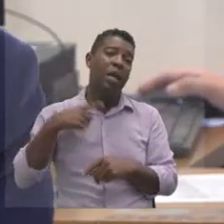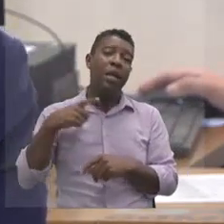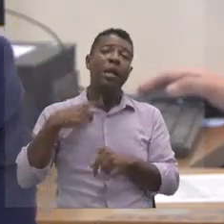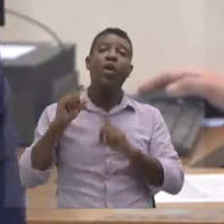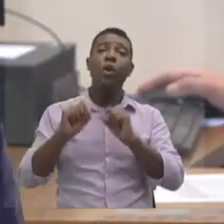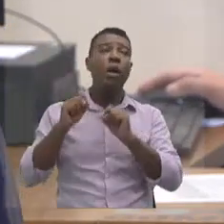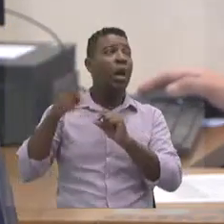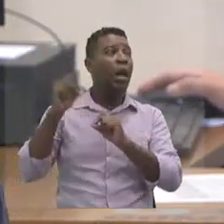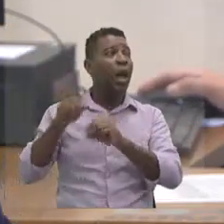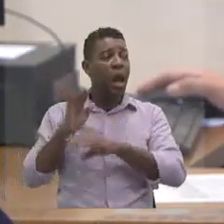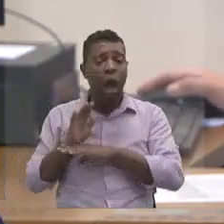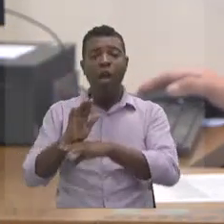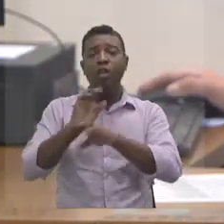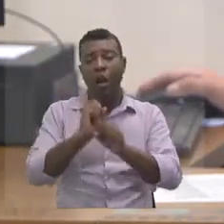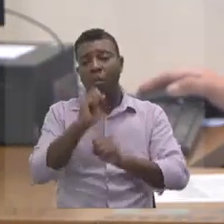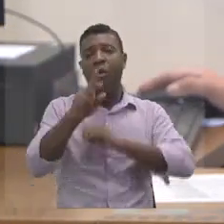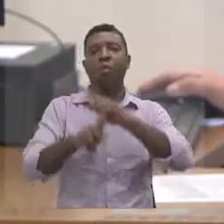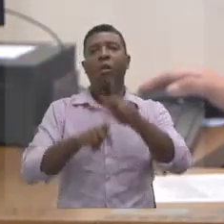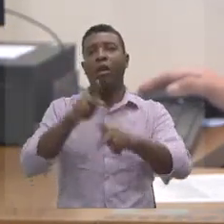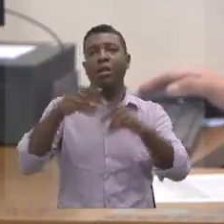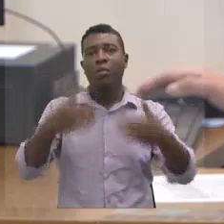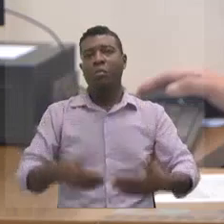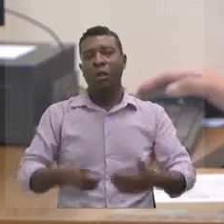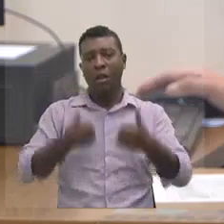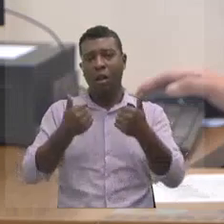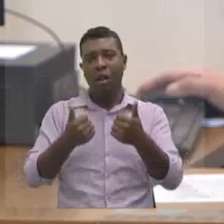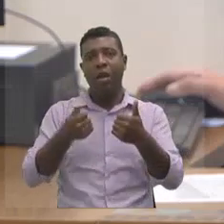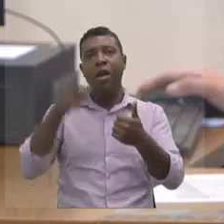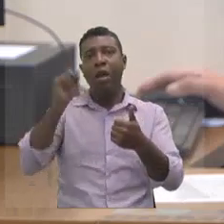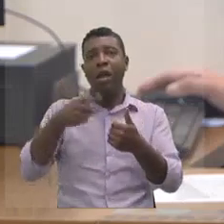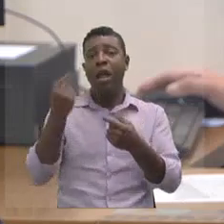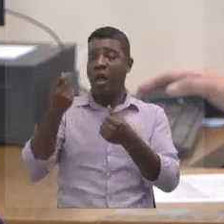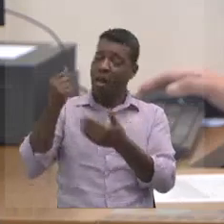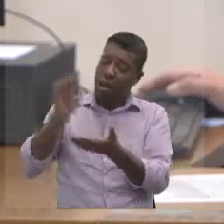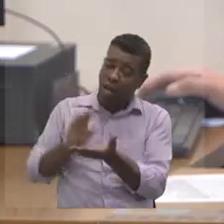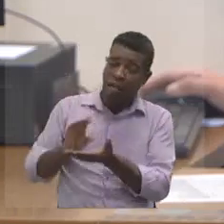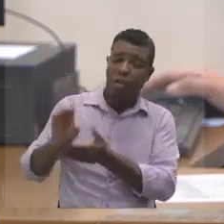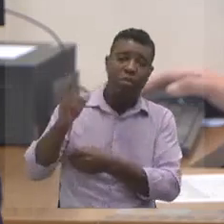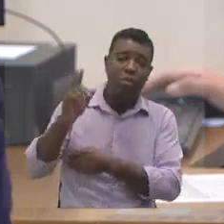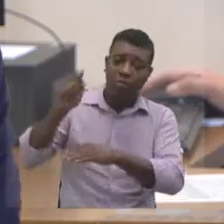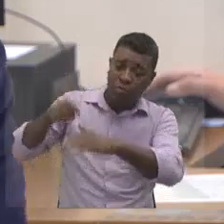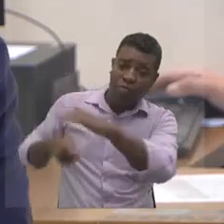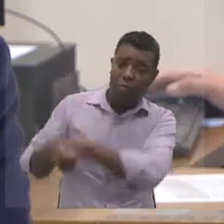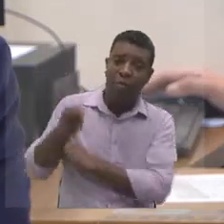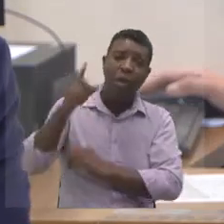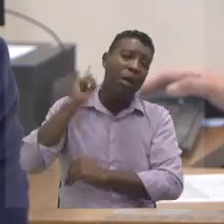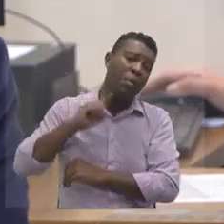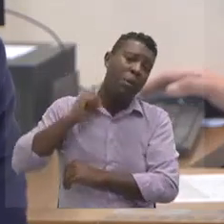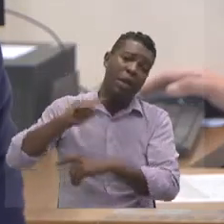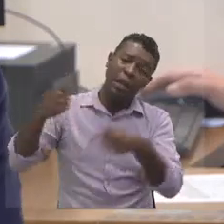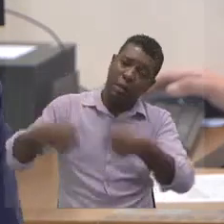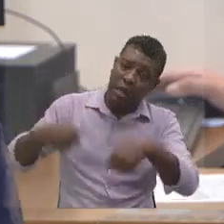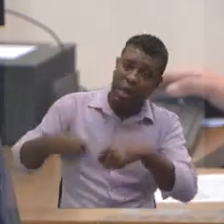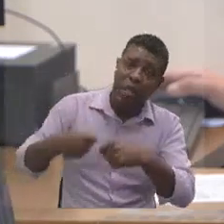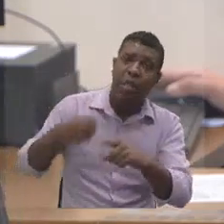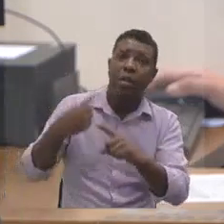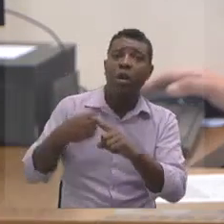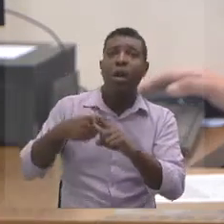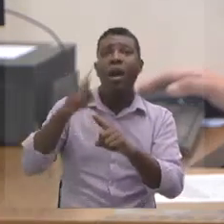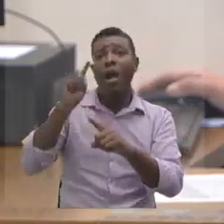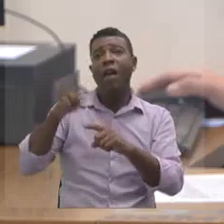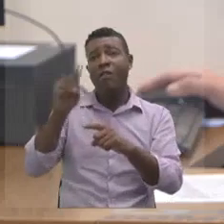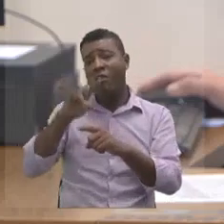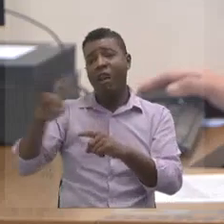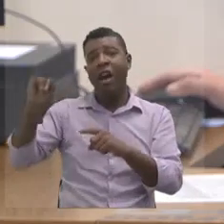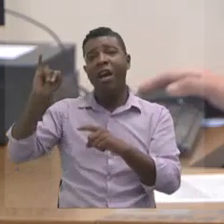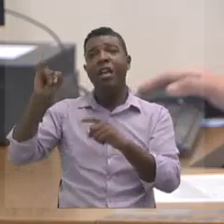e sim a gente vê os grandes investimentos que Minas precisa e que esse dinheiro vai ser De grande valia para